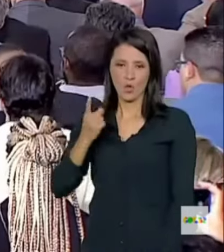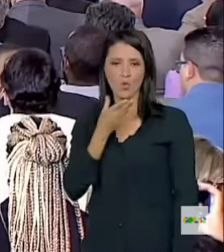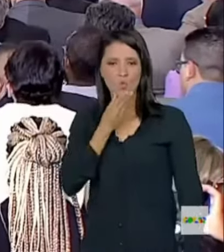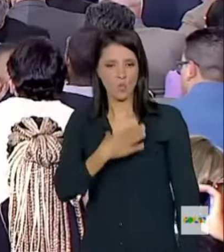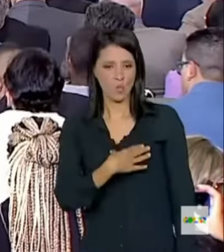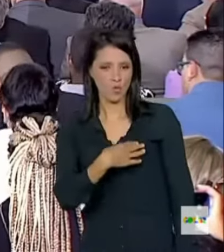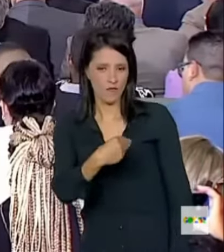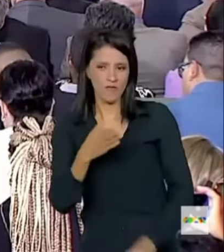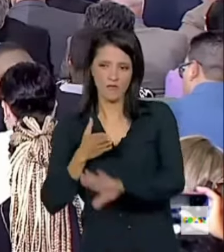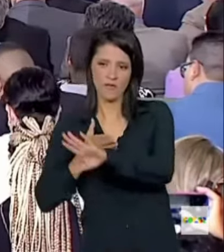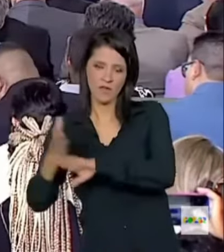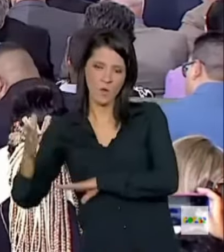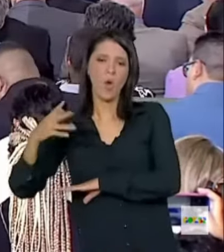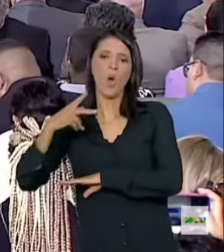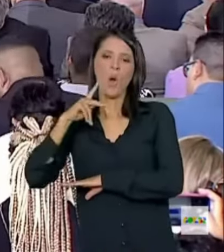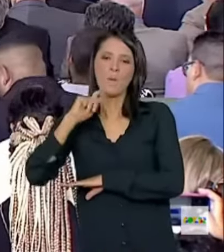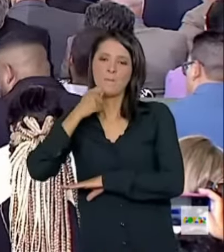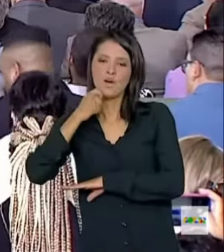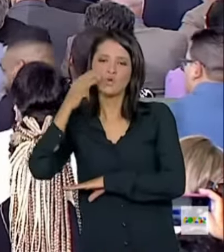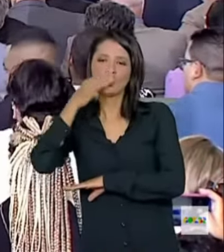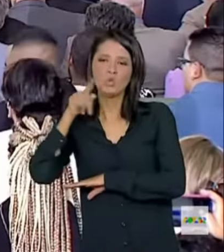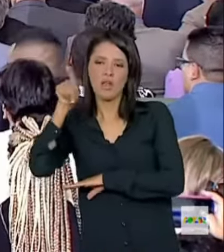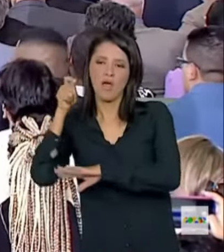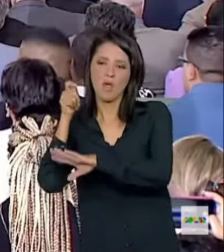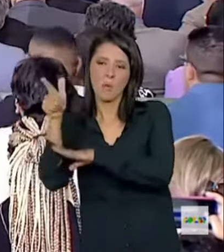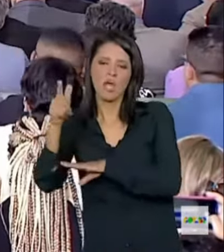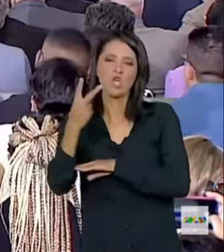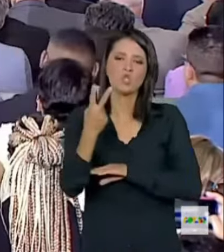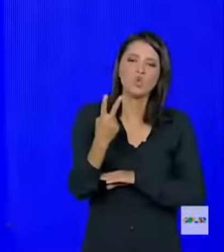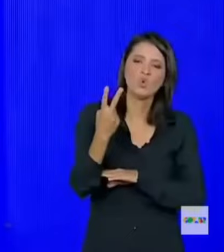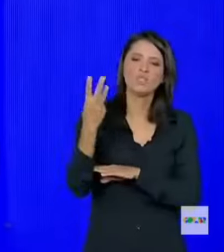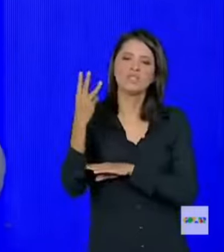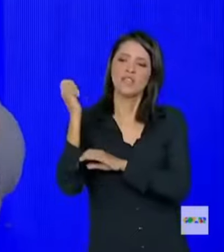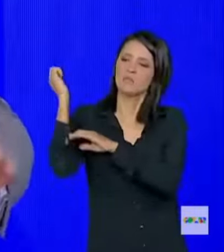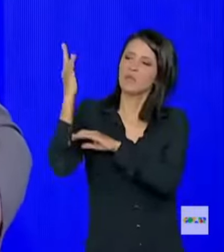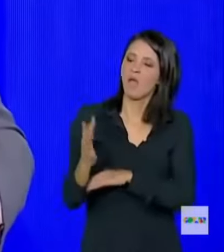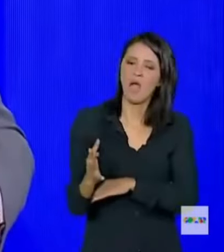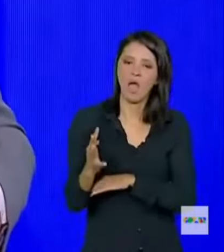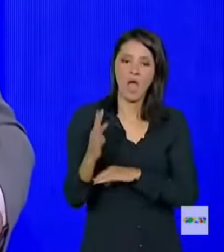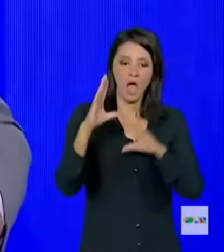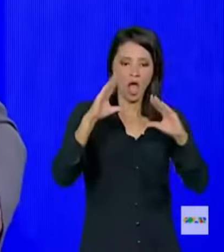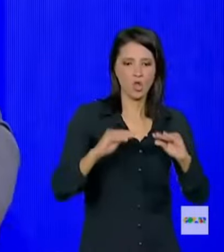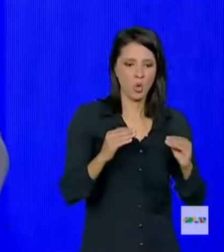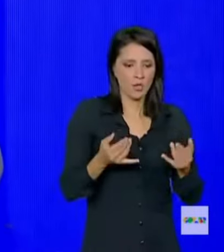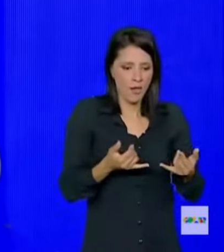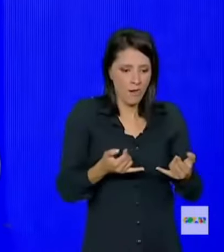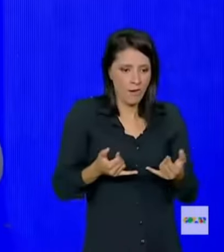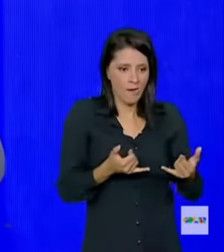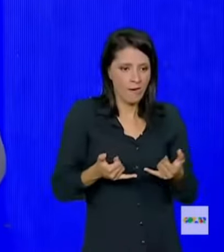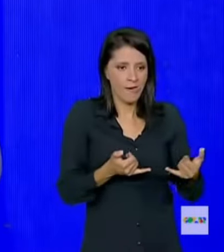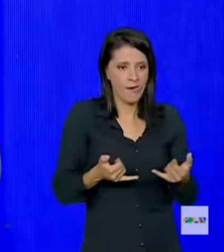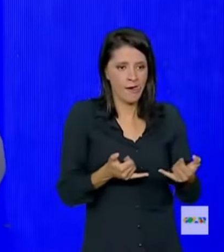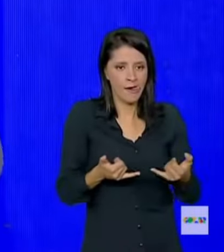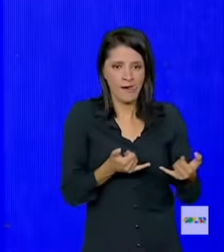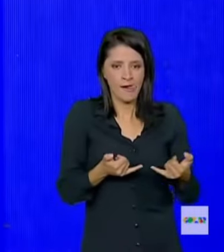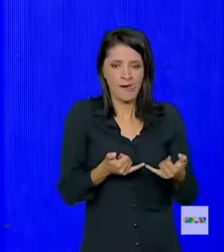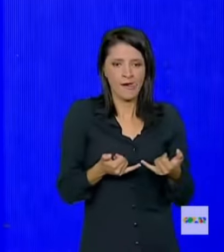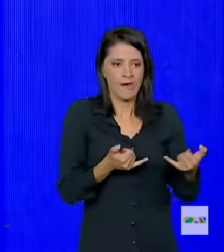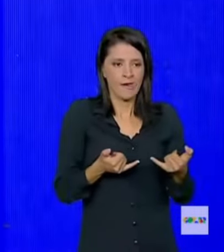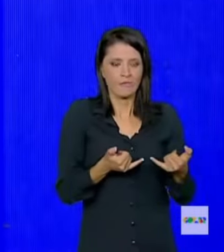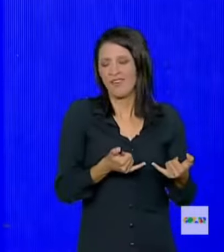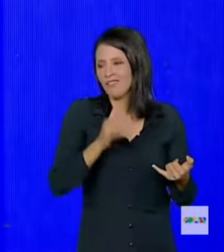Campo, ele só ia, Marinho, 2 horas da manhã, 3 horas. Ficava jogando game a noite inteira, e quando parava de encher o saco